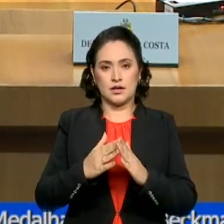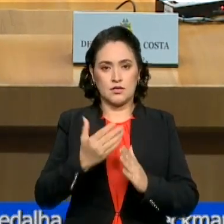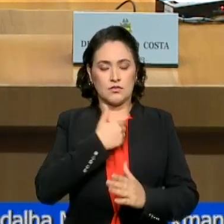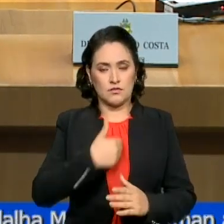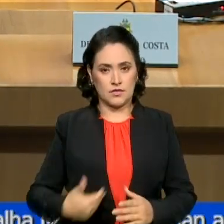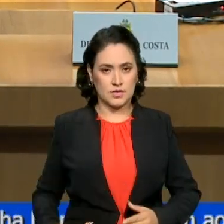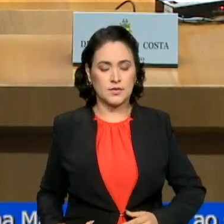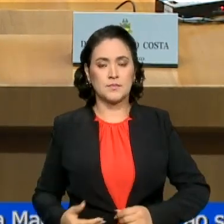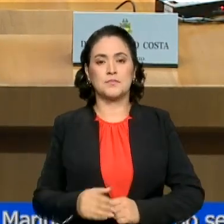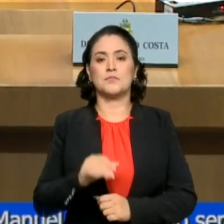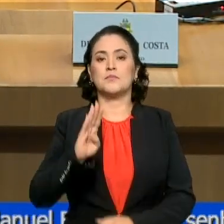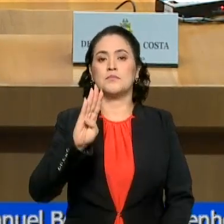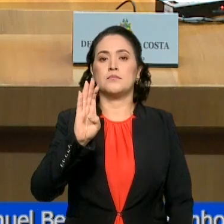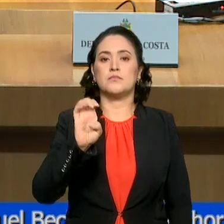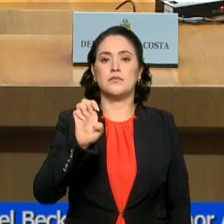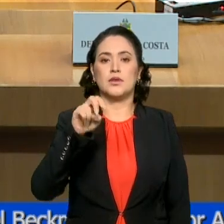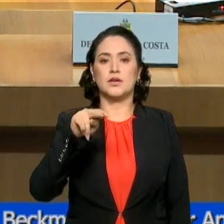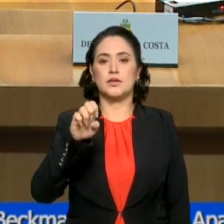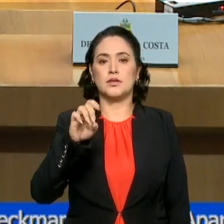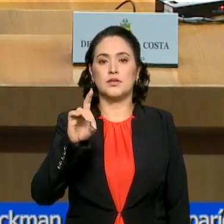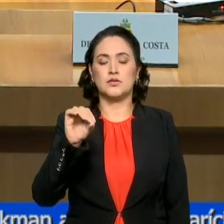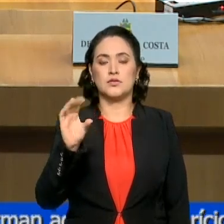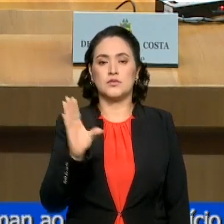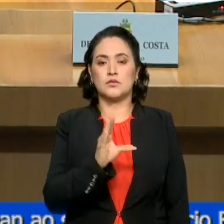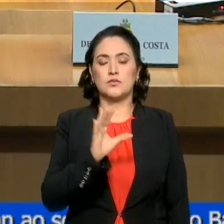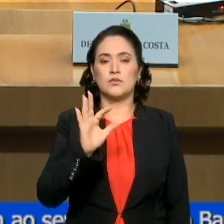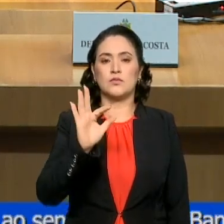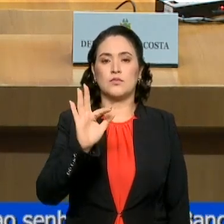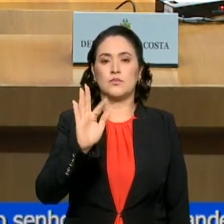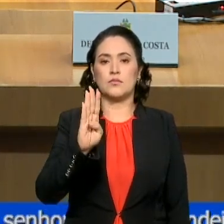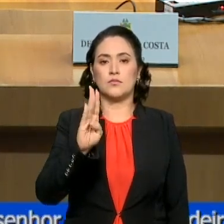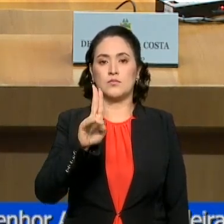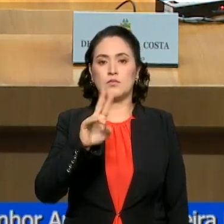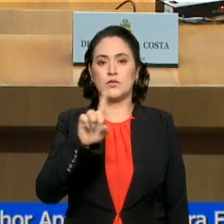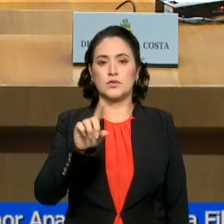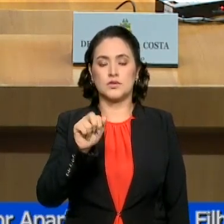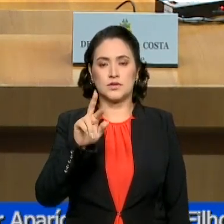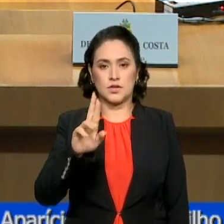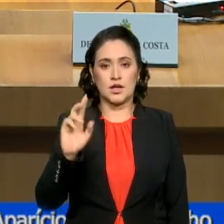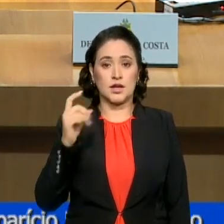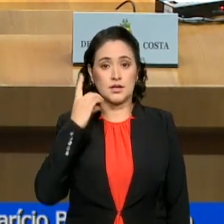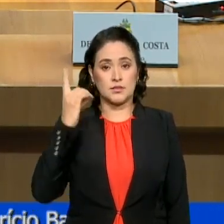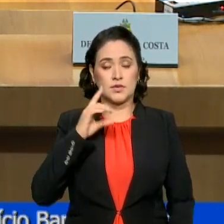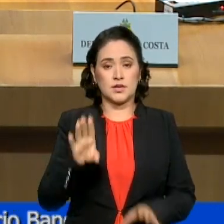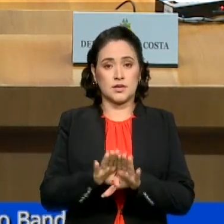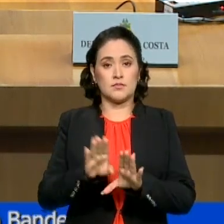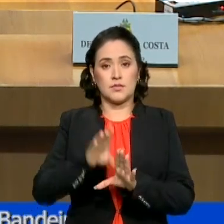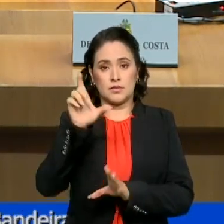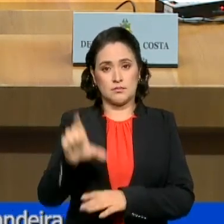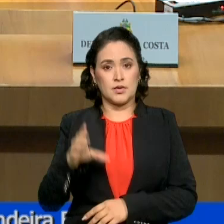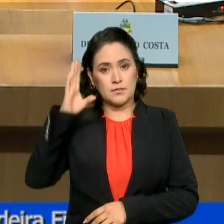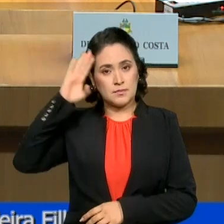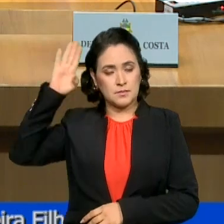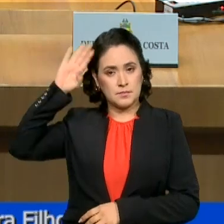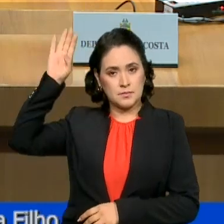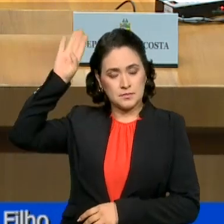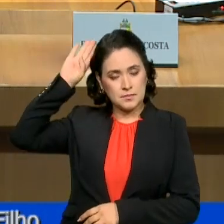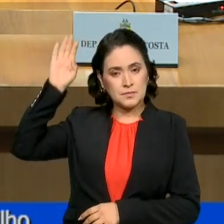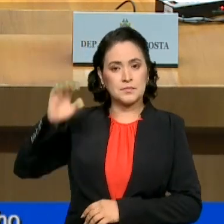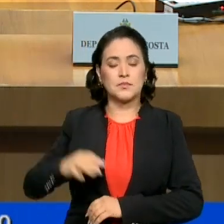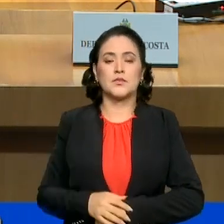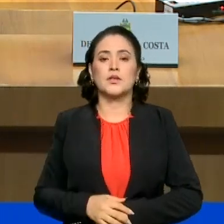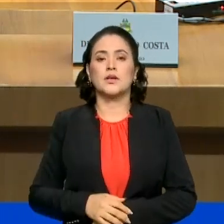estadual e membro da Academia Maranhense de Letras. Senhor desembargador do Tribunal de Justiça,